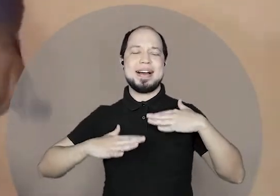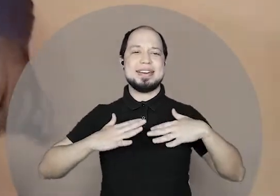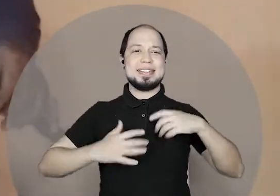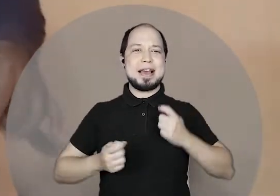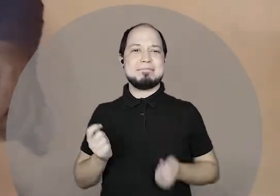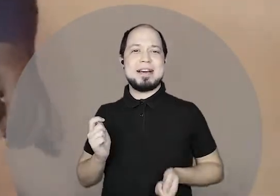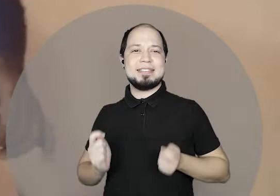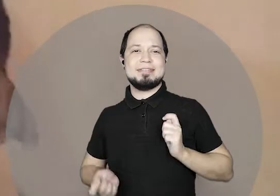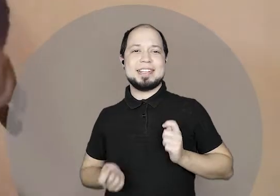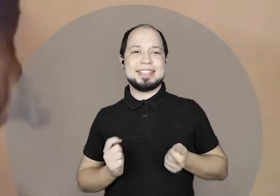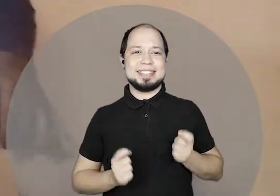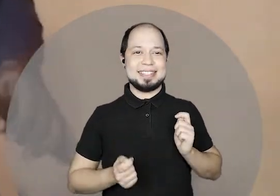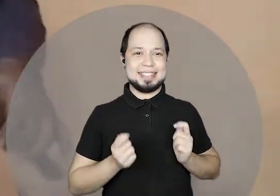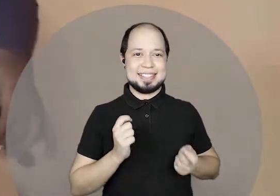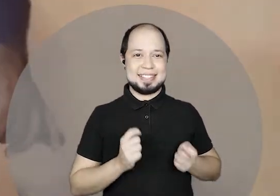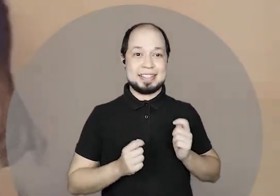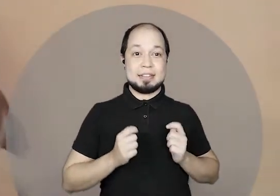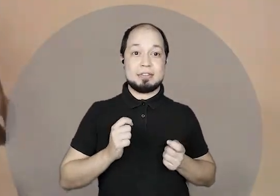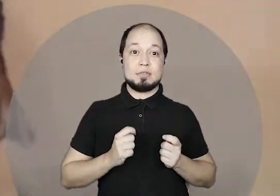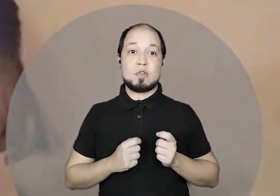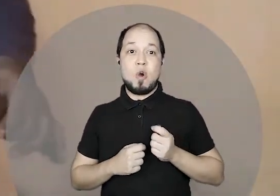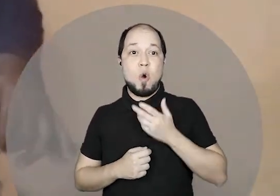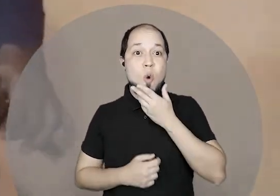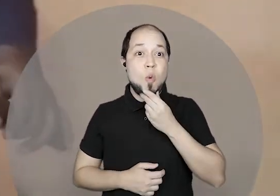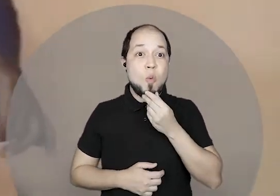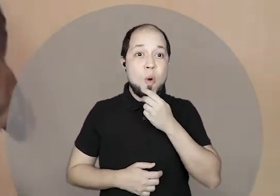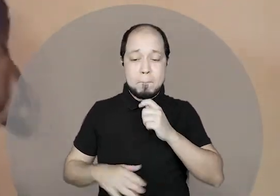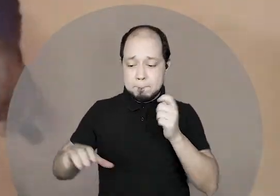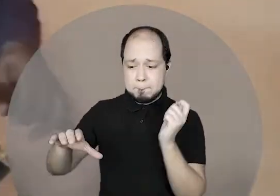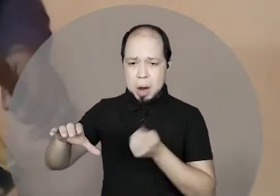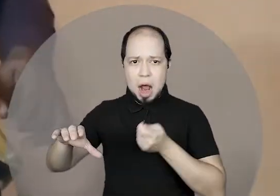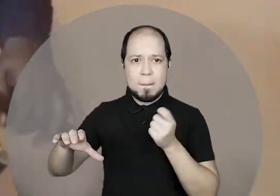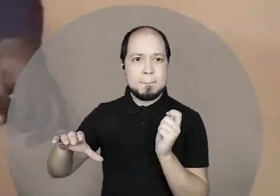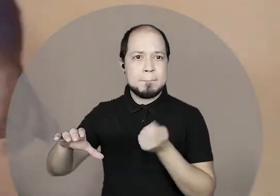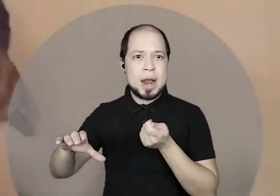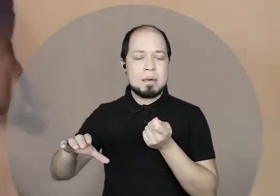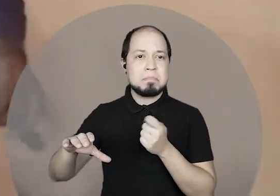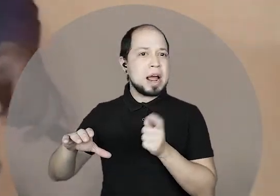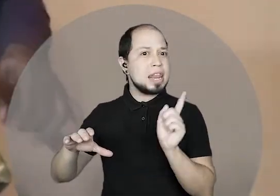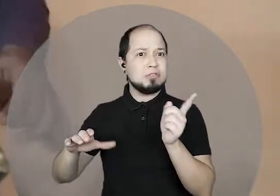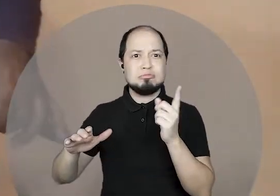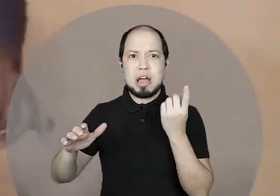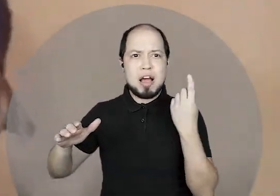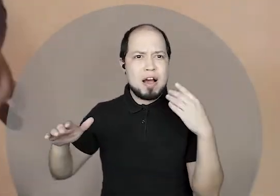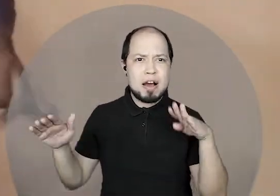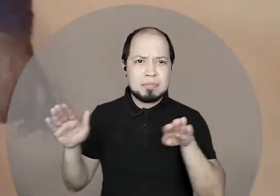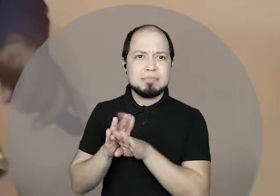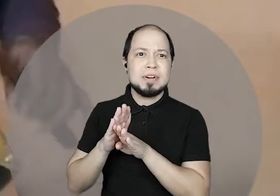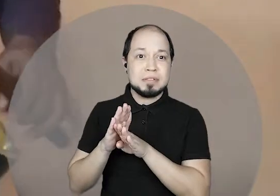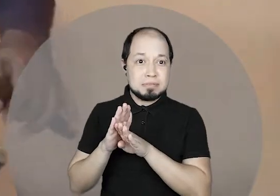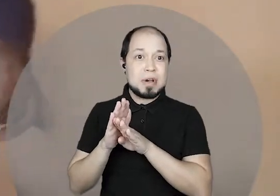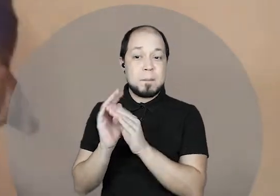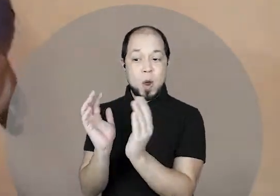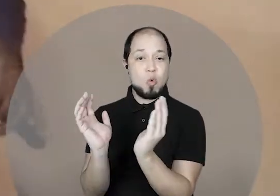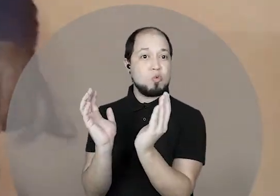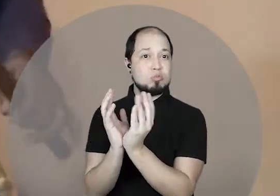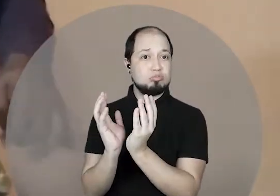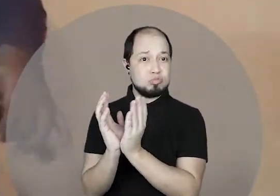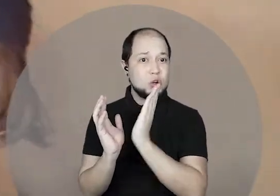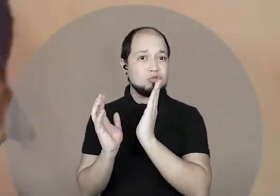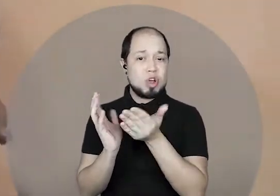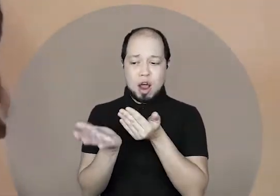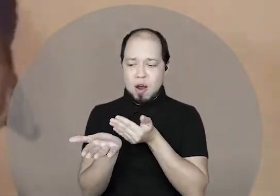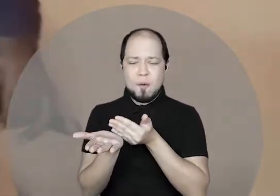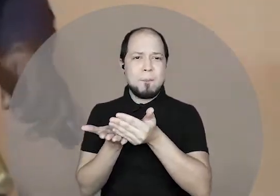balança o corpo, balança a saia. Negro do Pumba ainda não chegou, negro do Pumba ainda não chegou, no meu cordão a